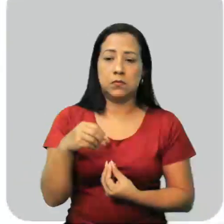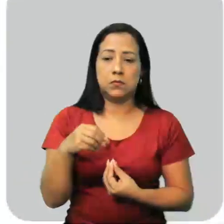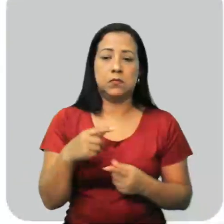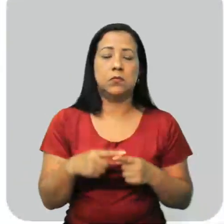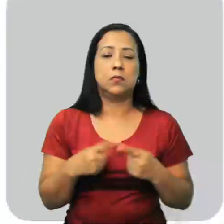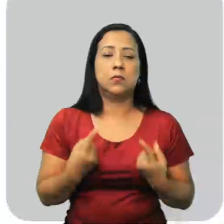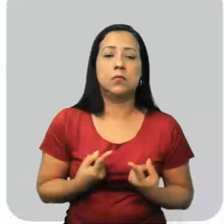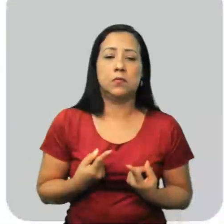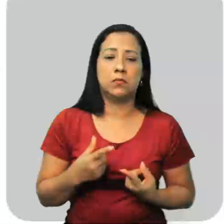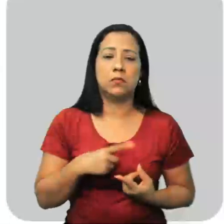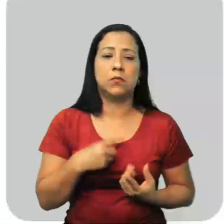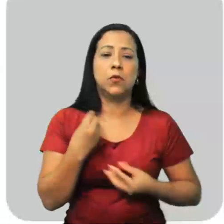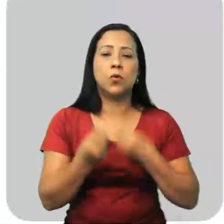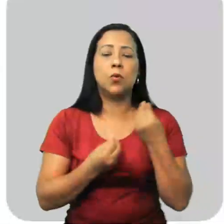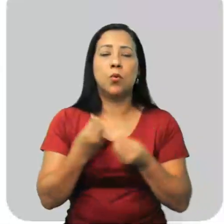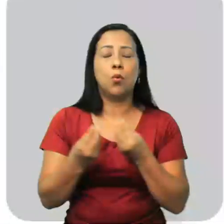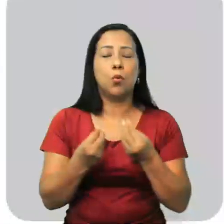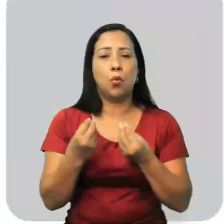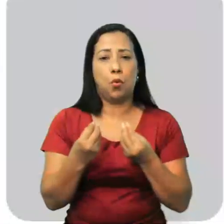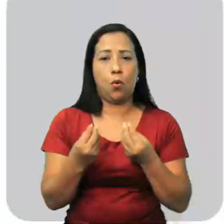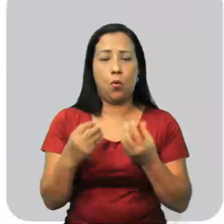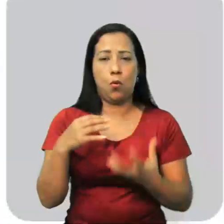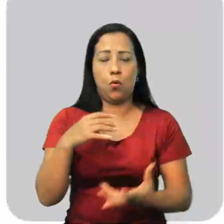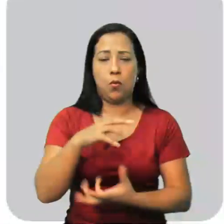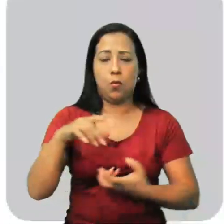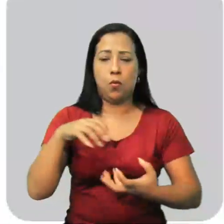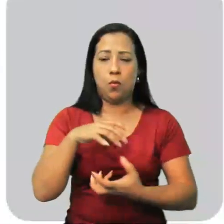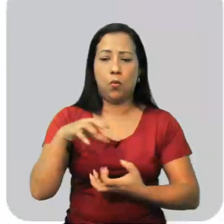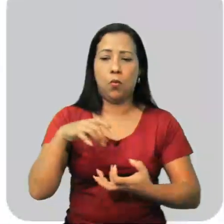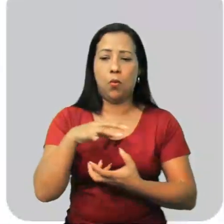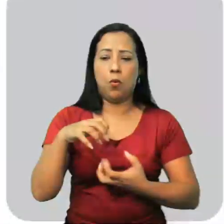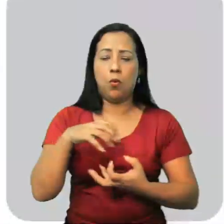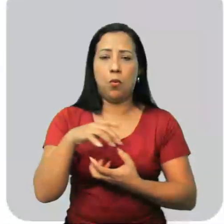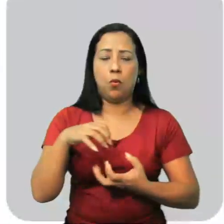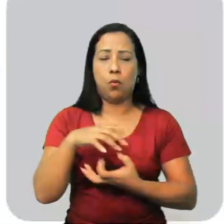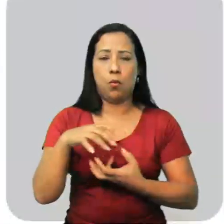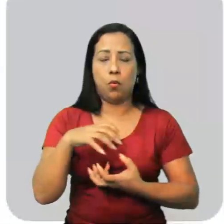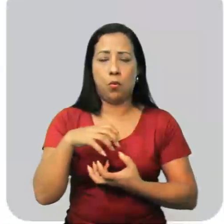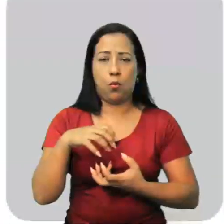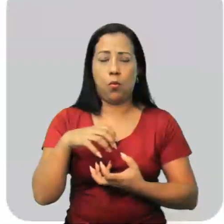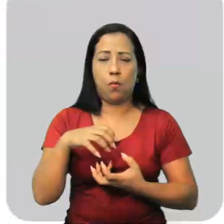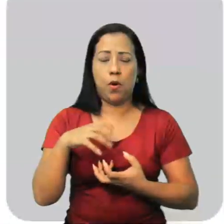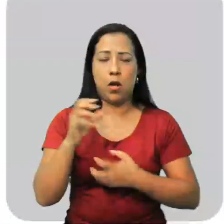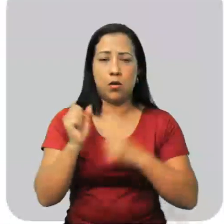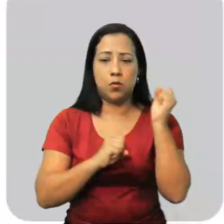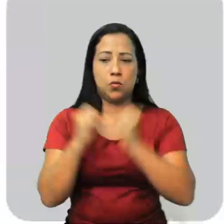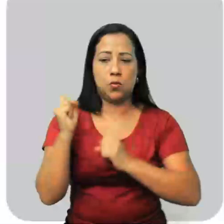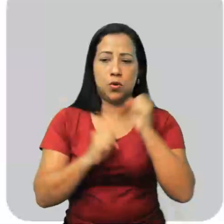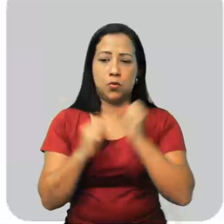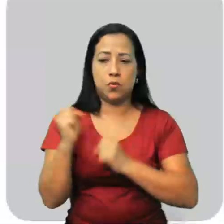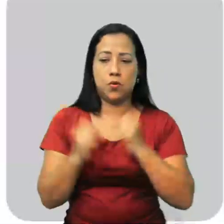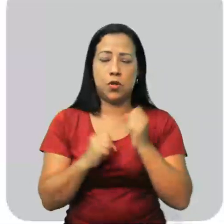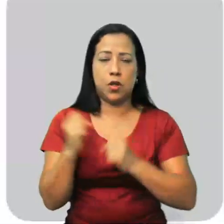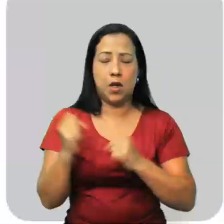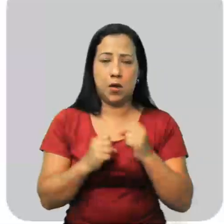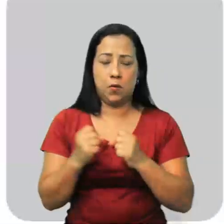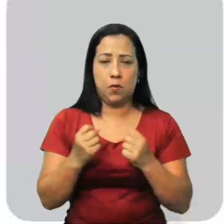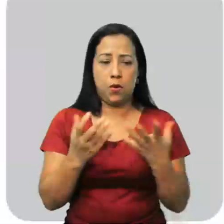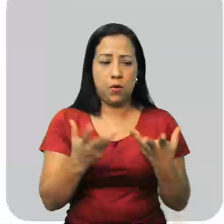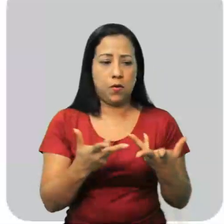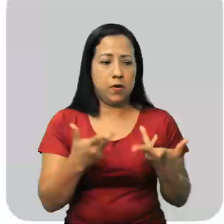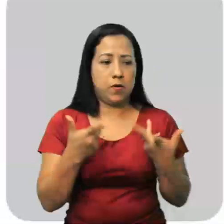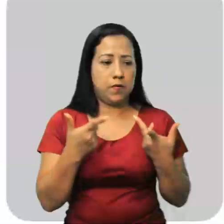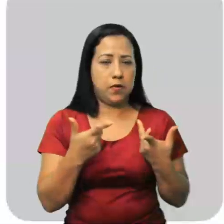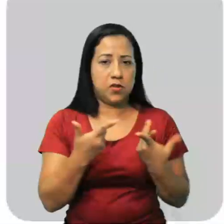e como a Revolução Industrial influenciou neste crescimento. Nós devemos